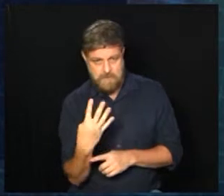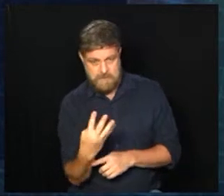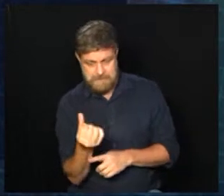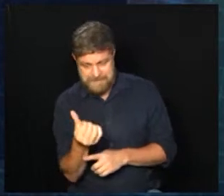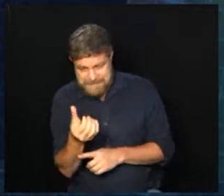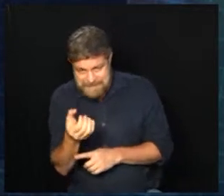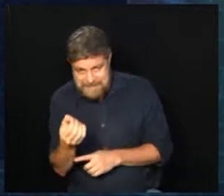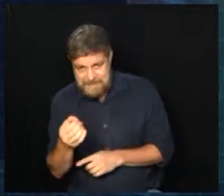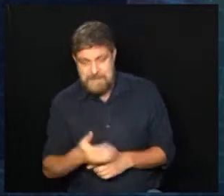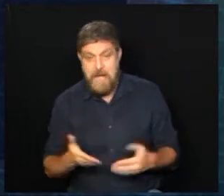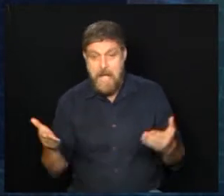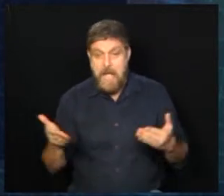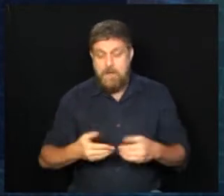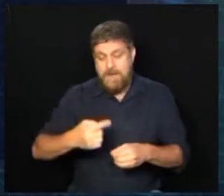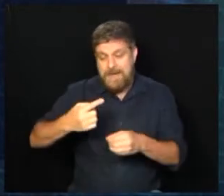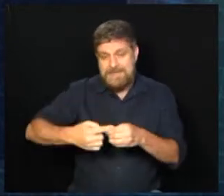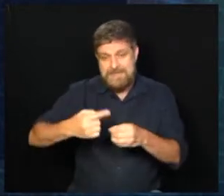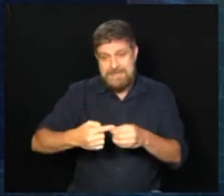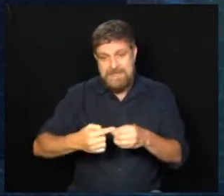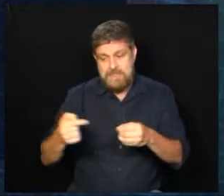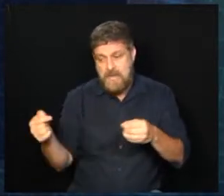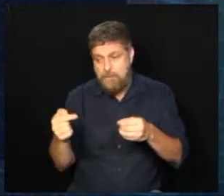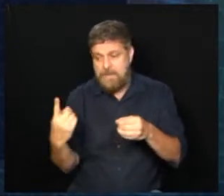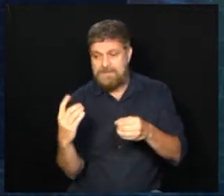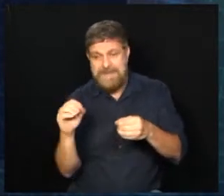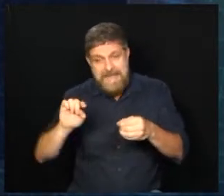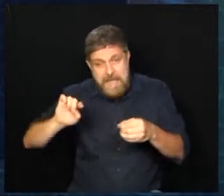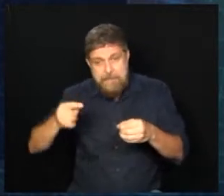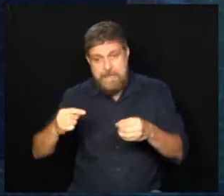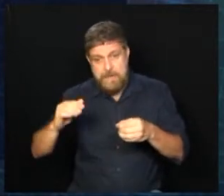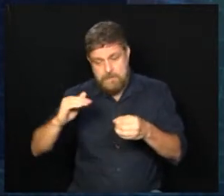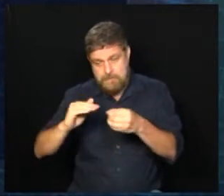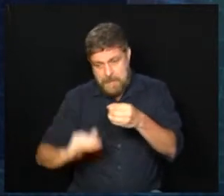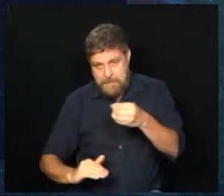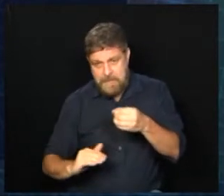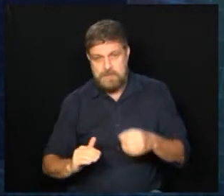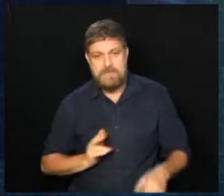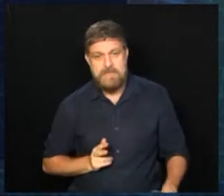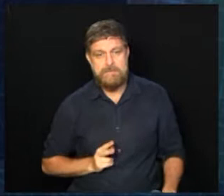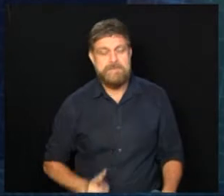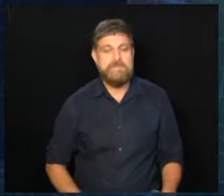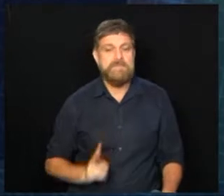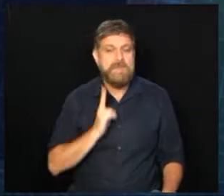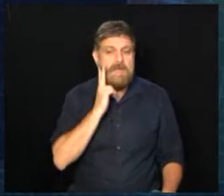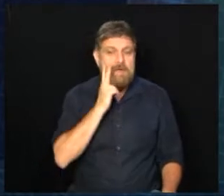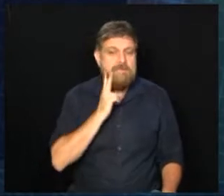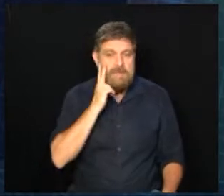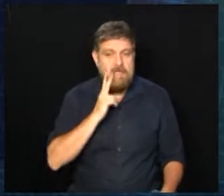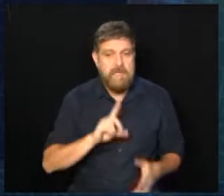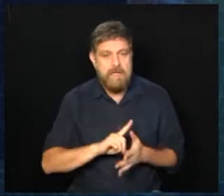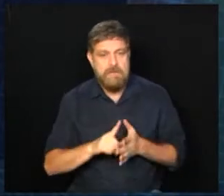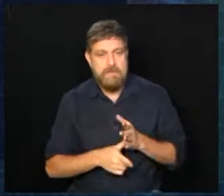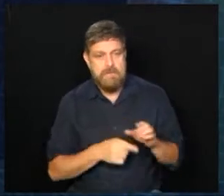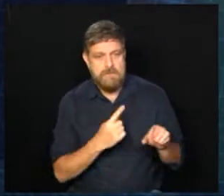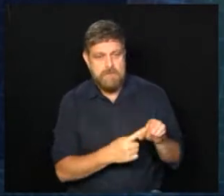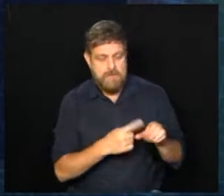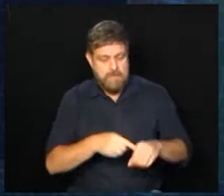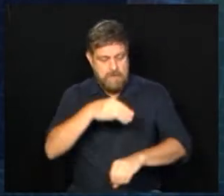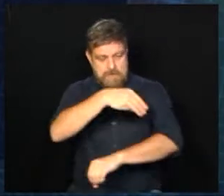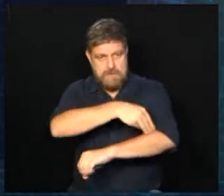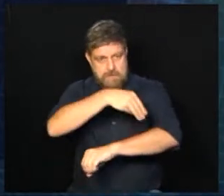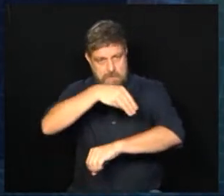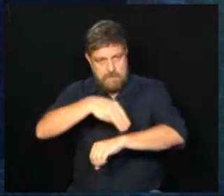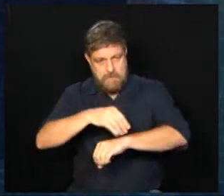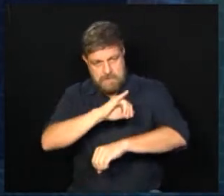14.460. Agora os municípios com menos de 10 mil casos da doença. Vinhedo, na sequência, aparecem Cosmópolis,